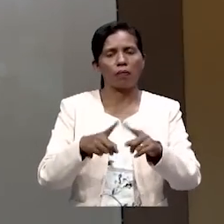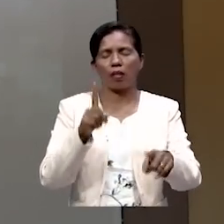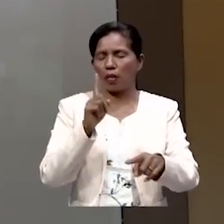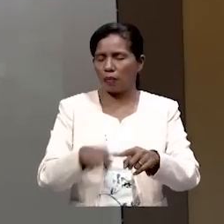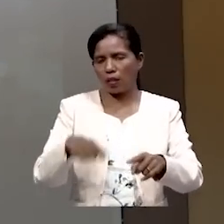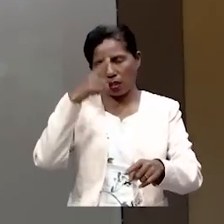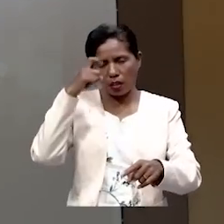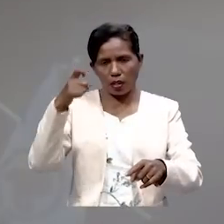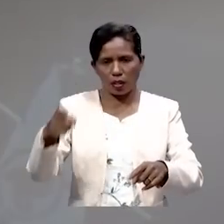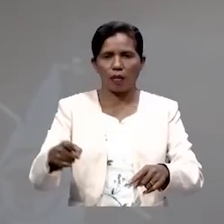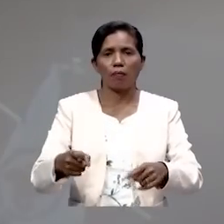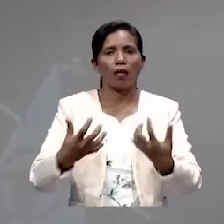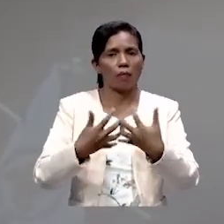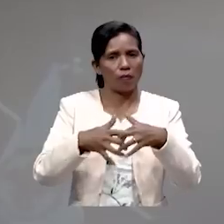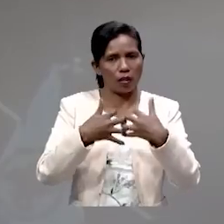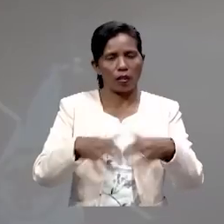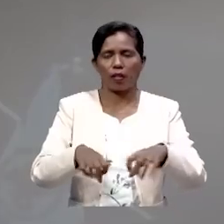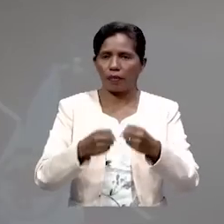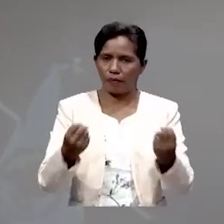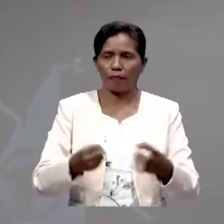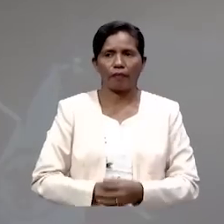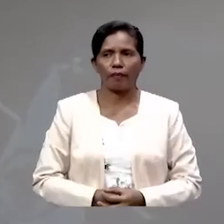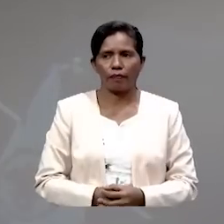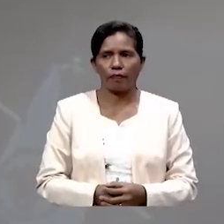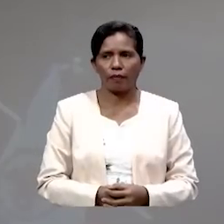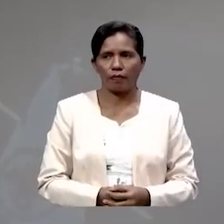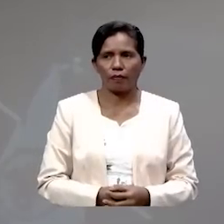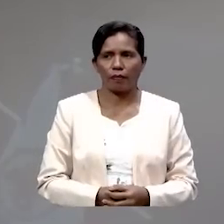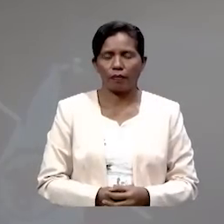tamba makina varia. O atendimento dos